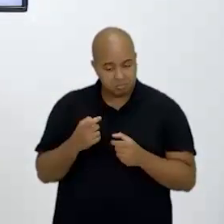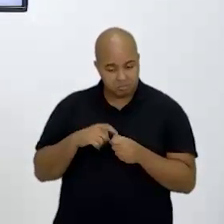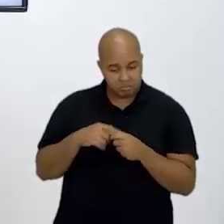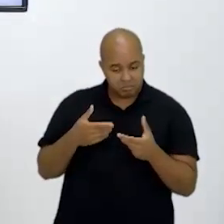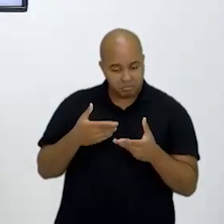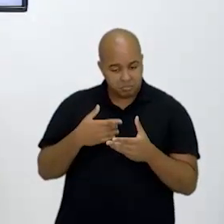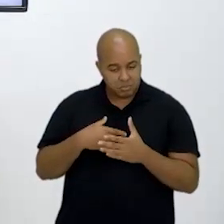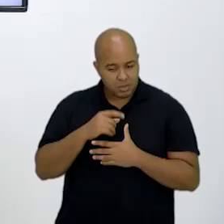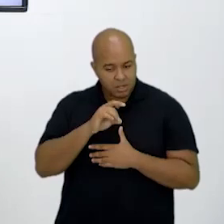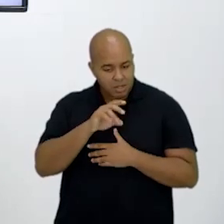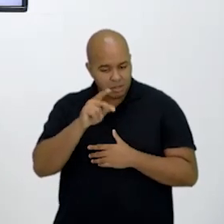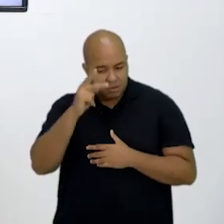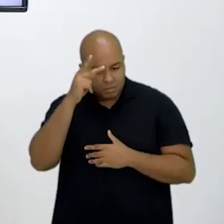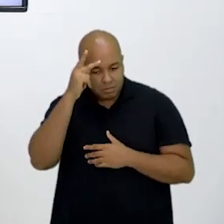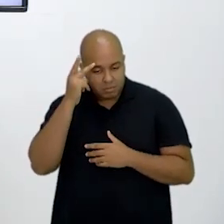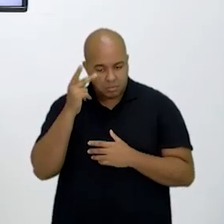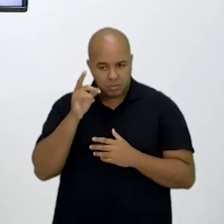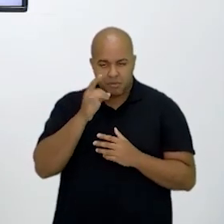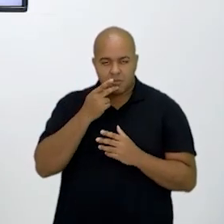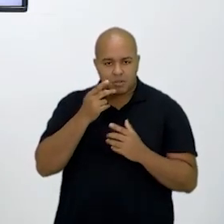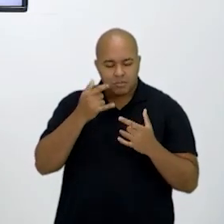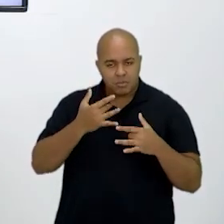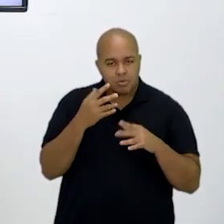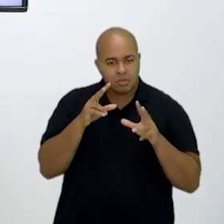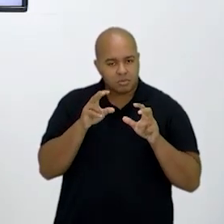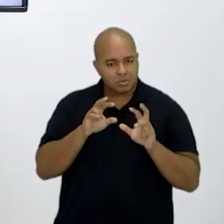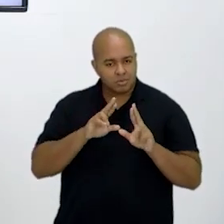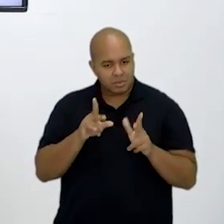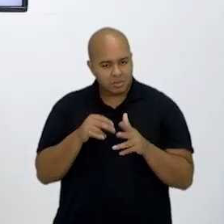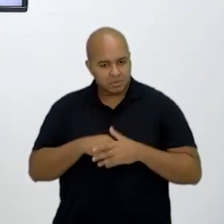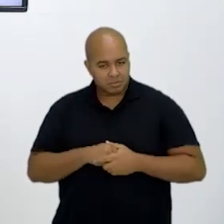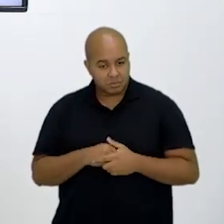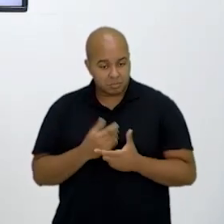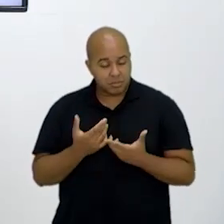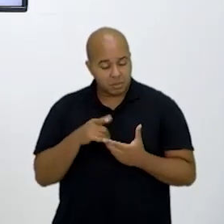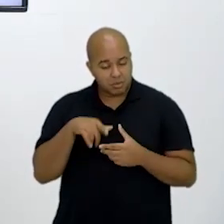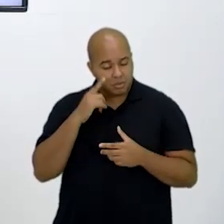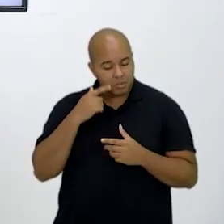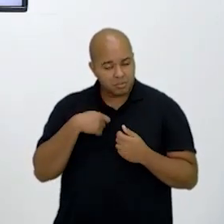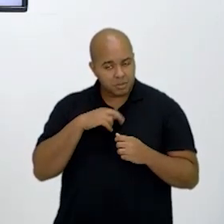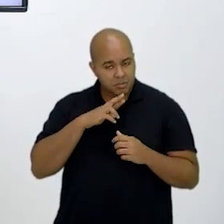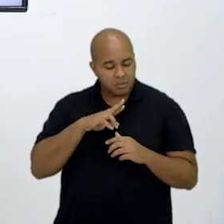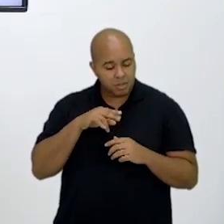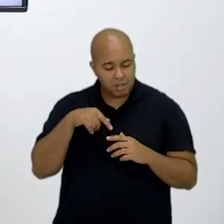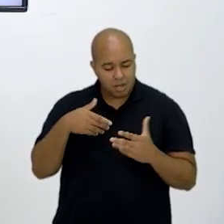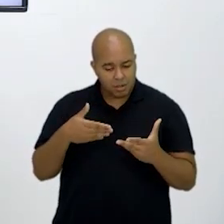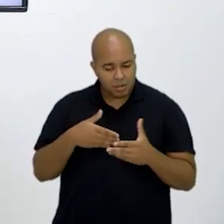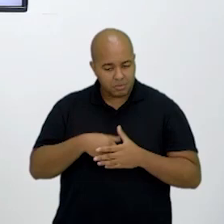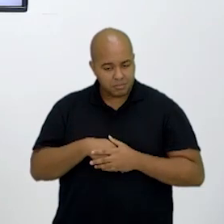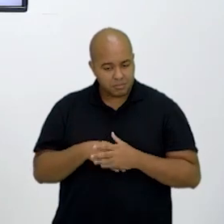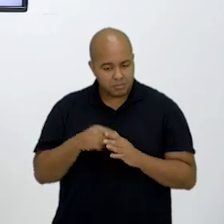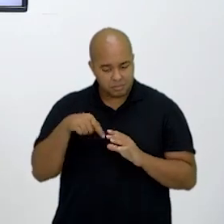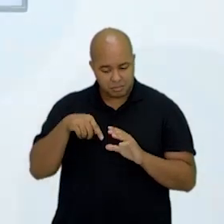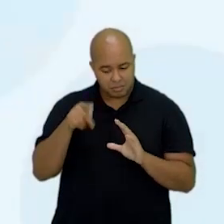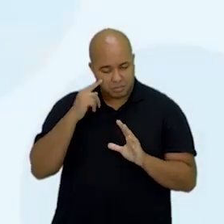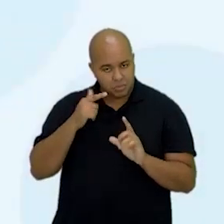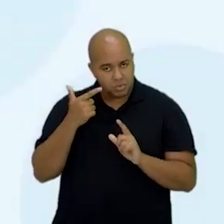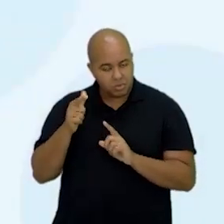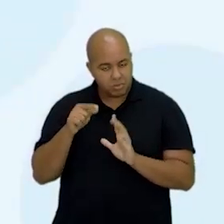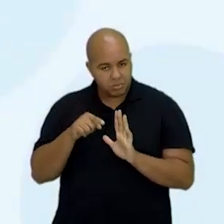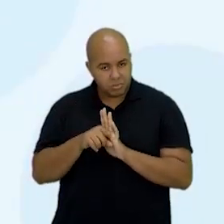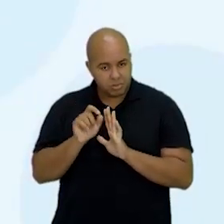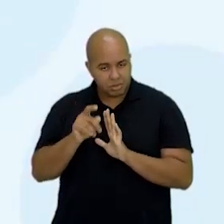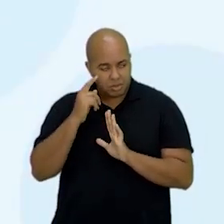cada um dos entrevistados falou sobre um assunto diferente e é o que você vai ter que responder para mim agora nessa outra